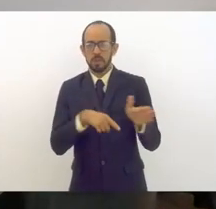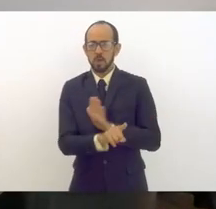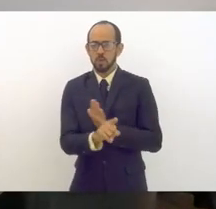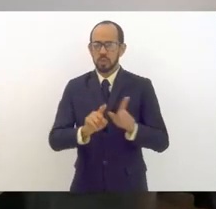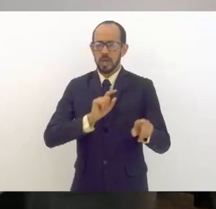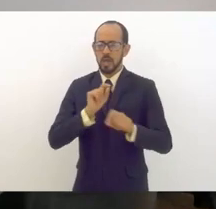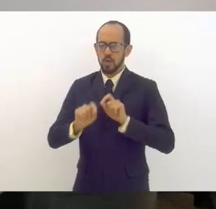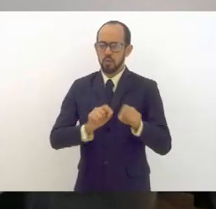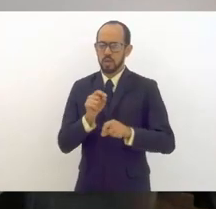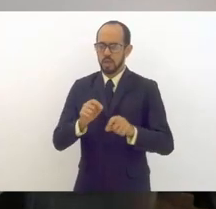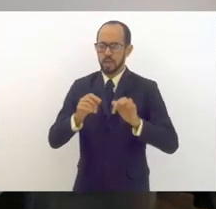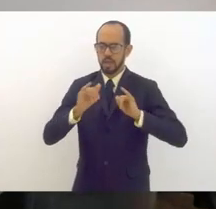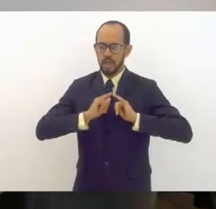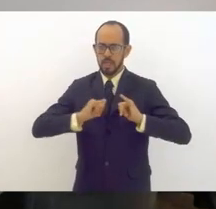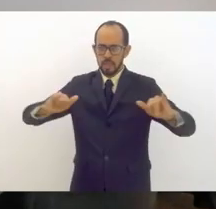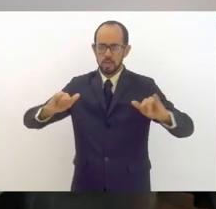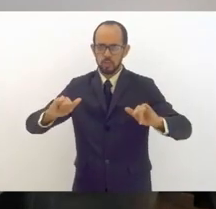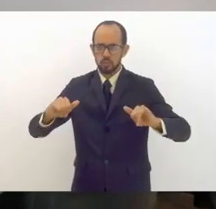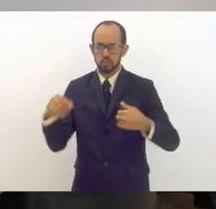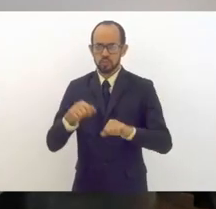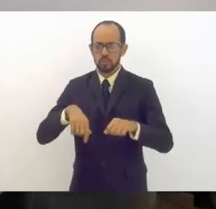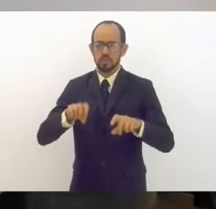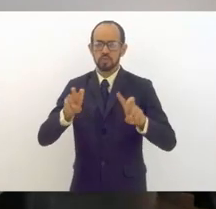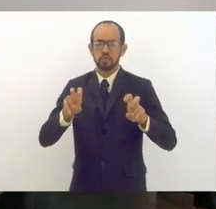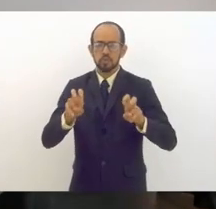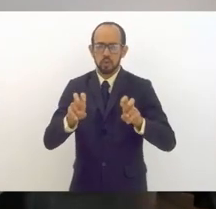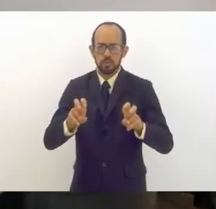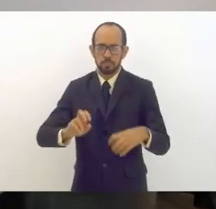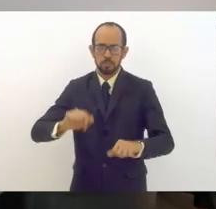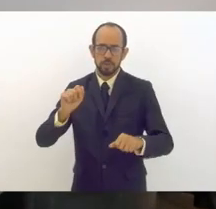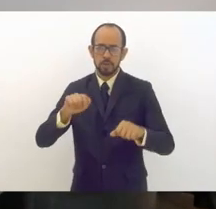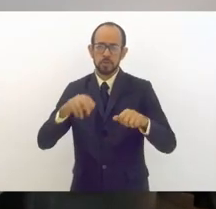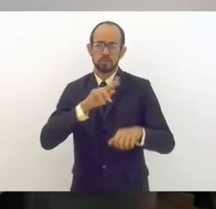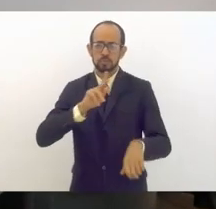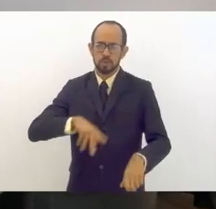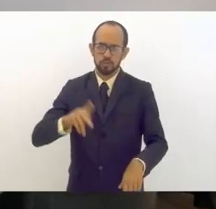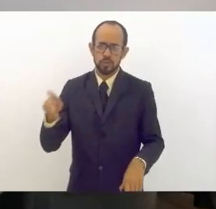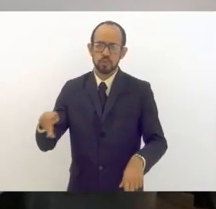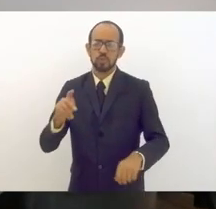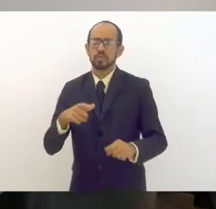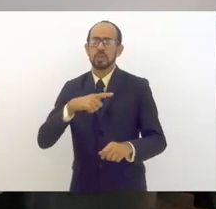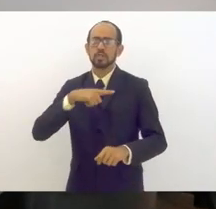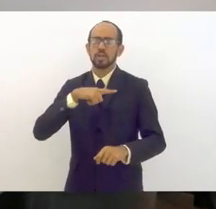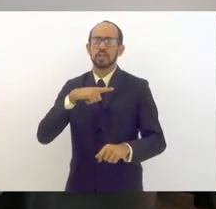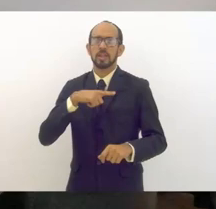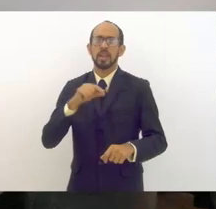feito aquela denúncia sobre a carência de professores e a gente teve aquela convocação, né, que